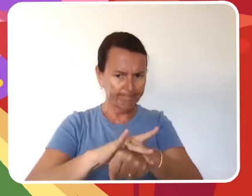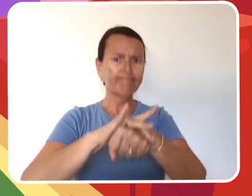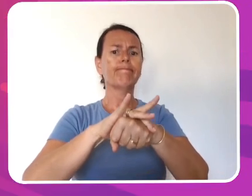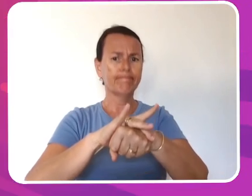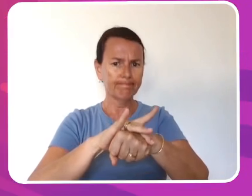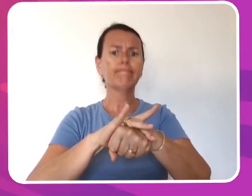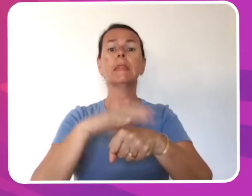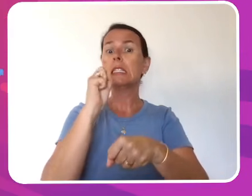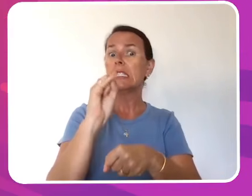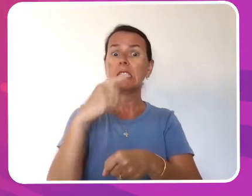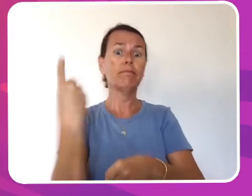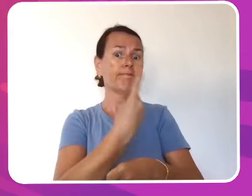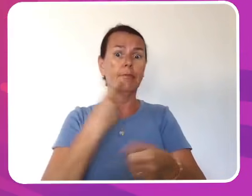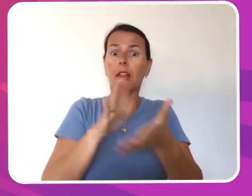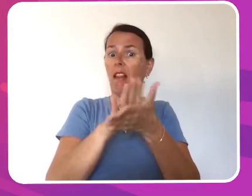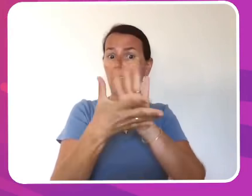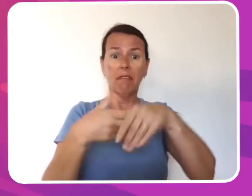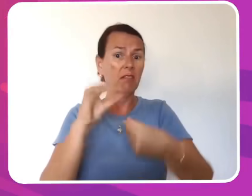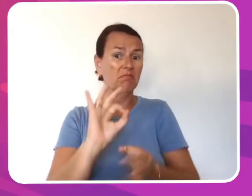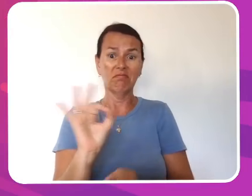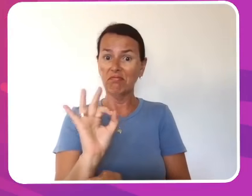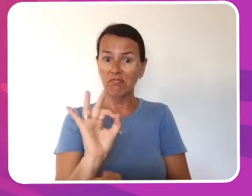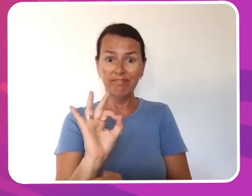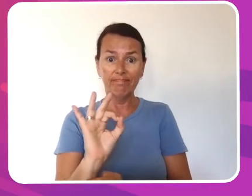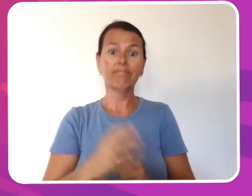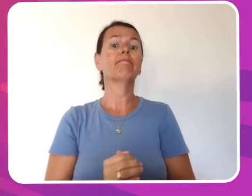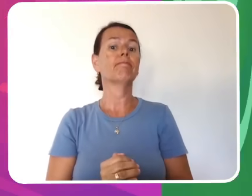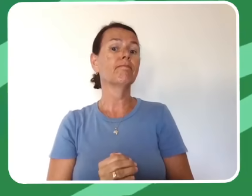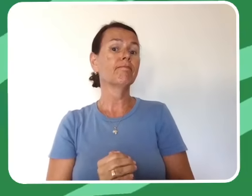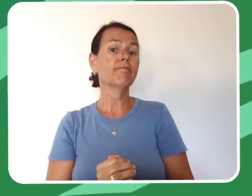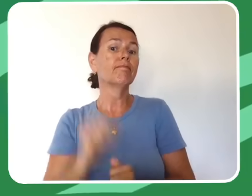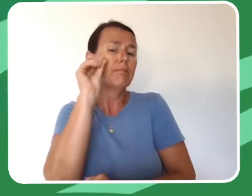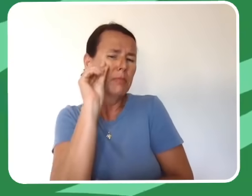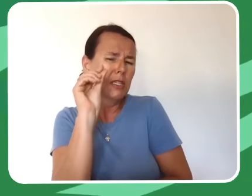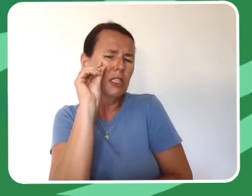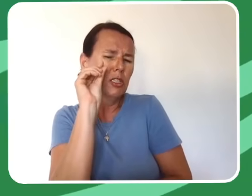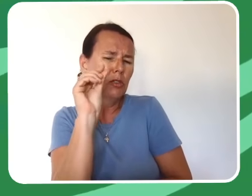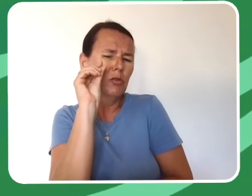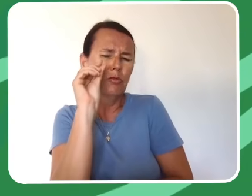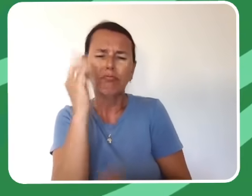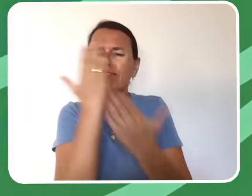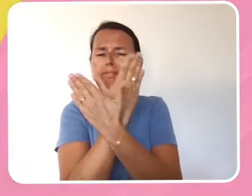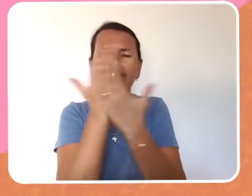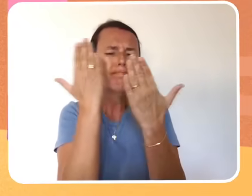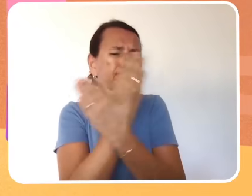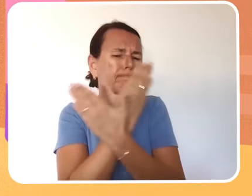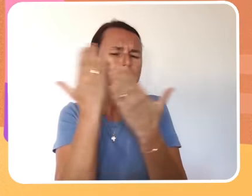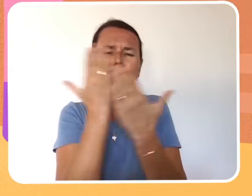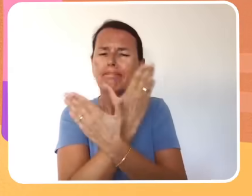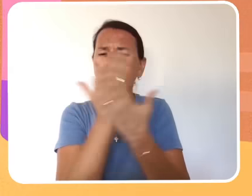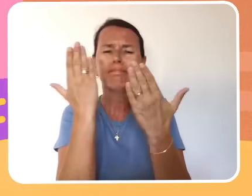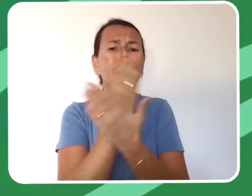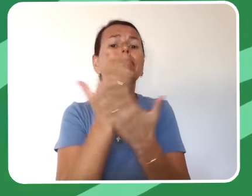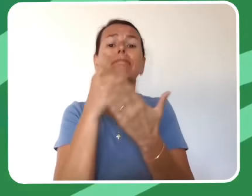televisão, que deixa doente se a gente não lava a mão. É pequenino, menor